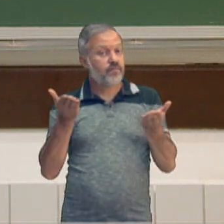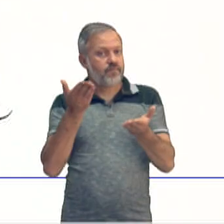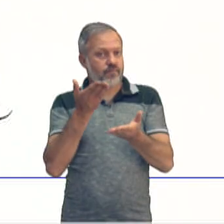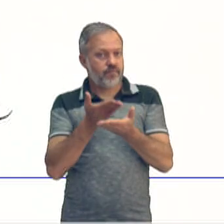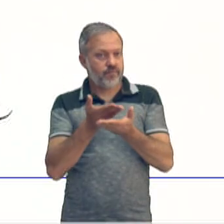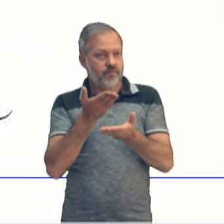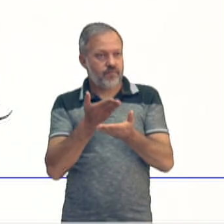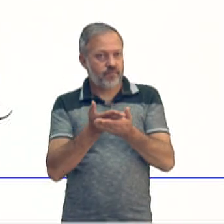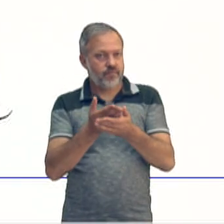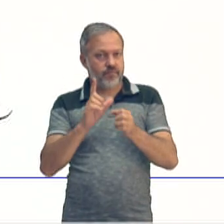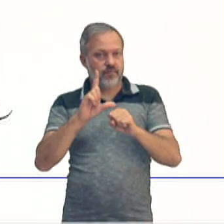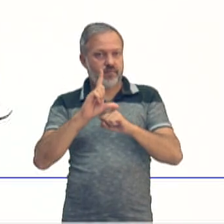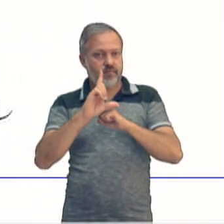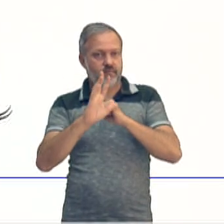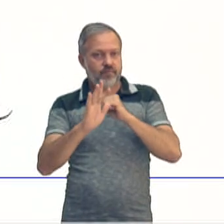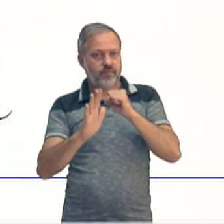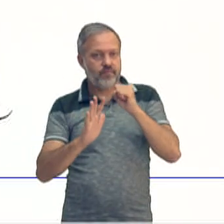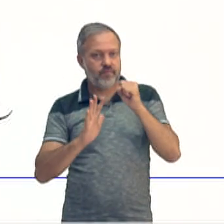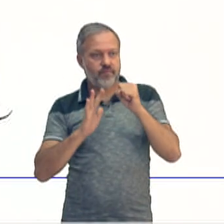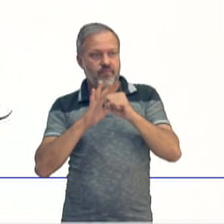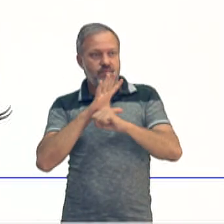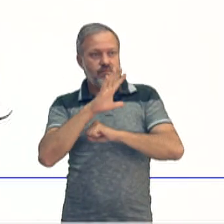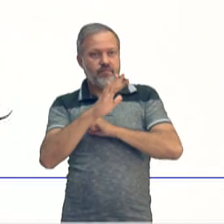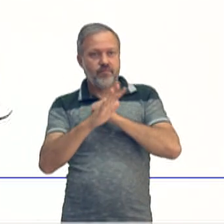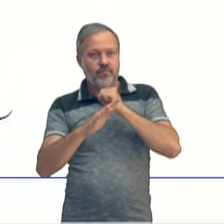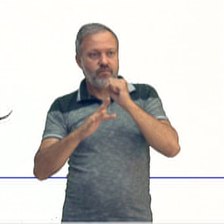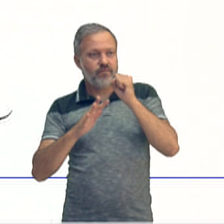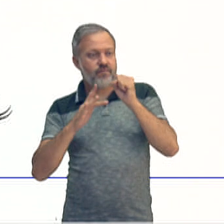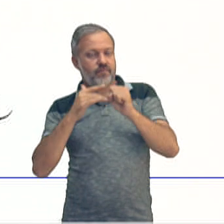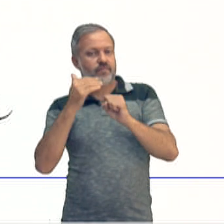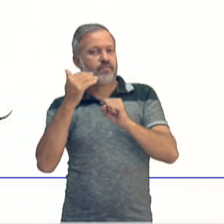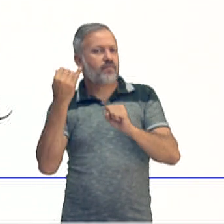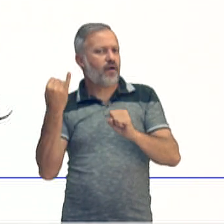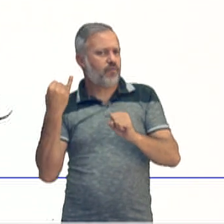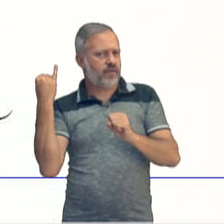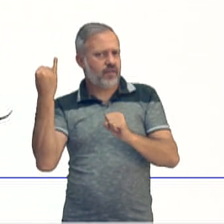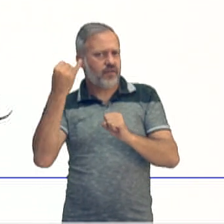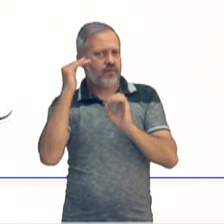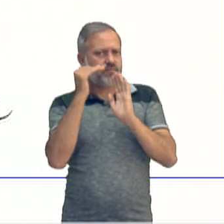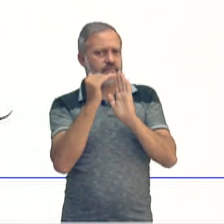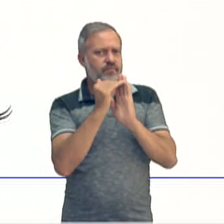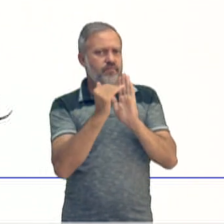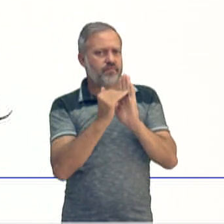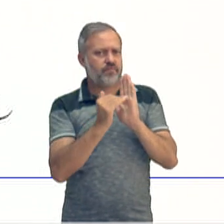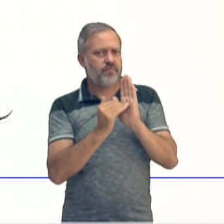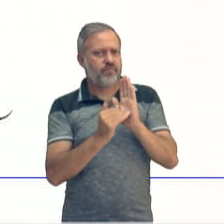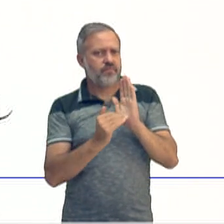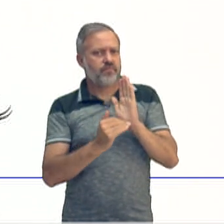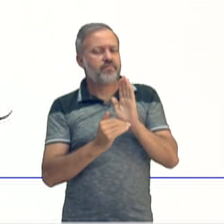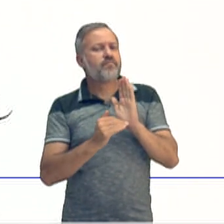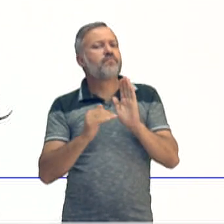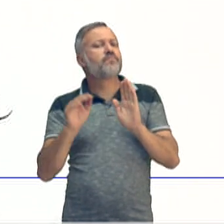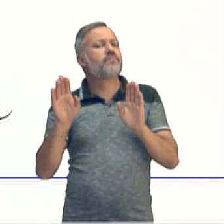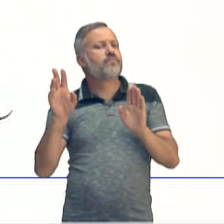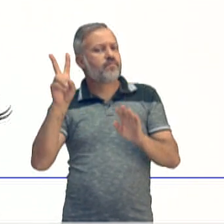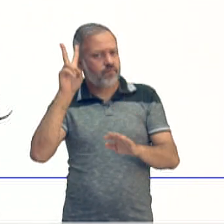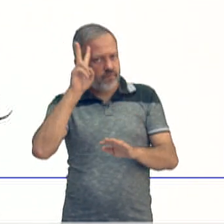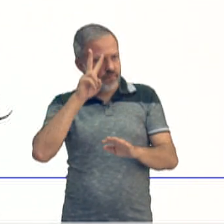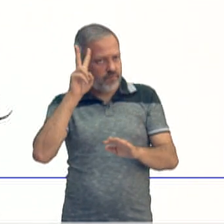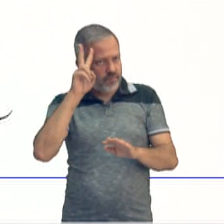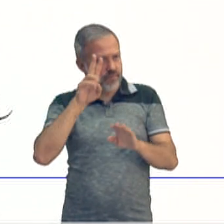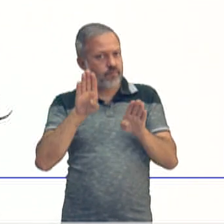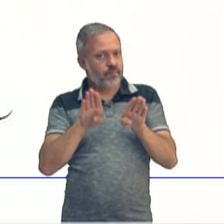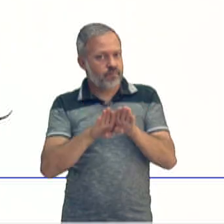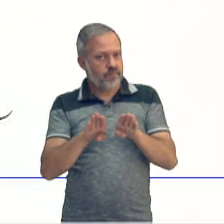gente? Lipídio, a gente estudou os lipídios, falou sobre as funções, sobre as classificações dele. Tem que lembrar, então, que lipídio é importante para